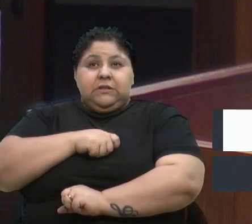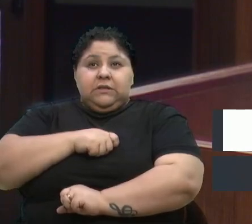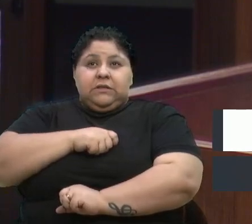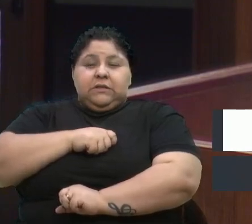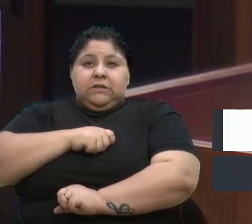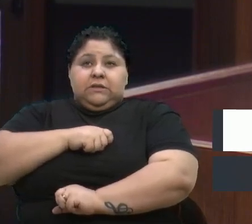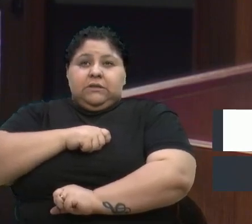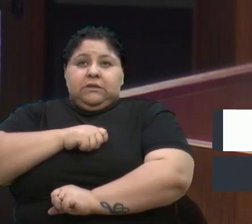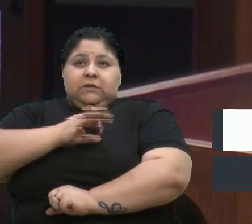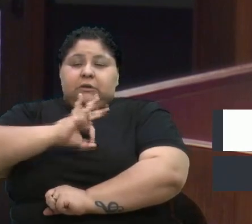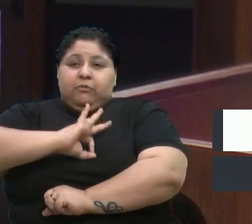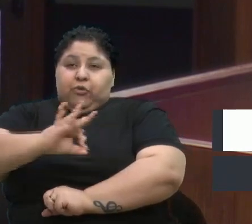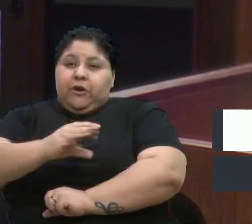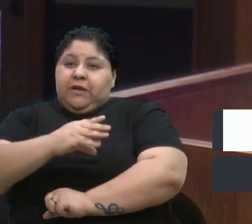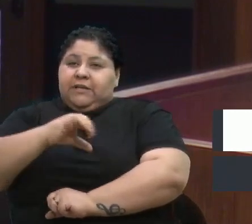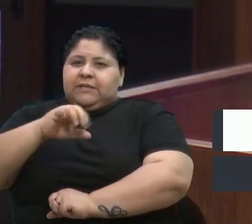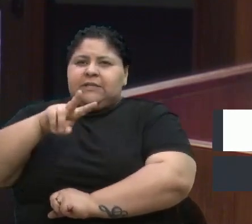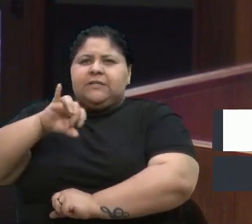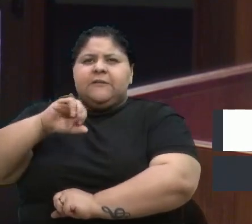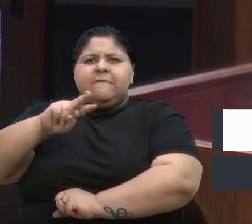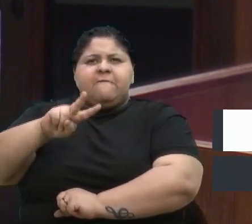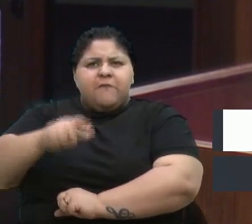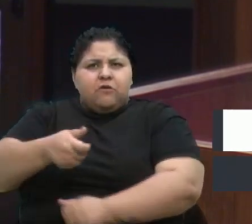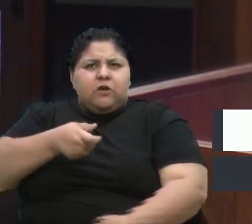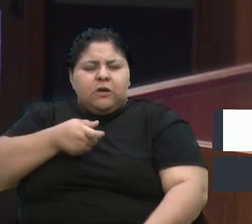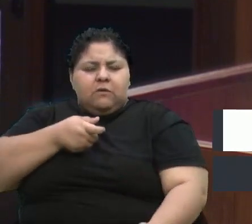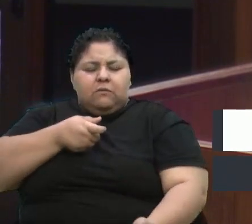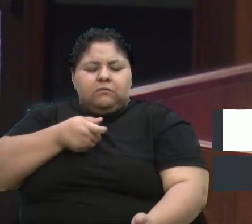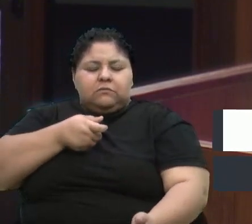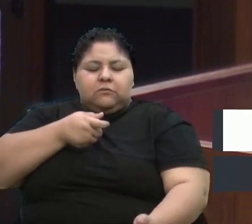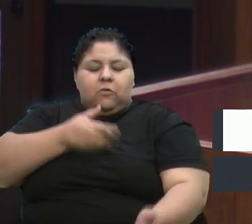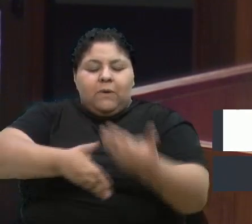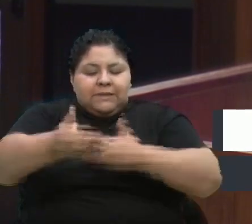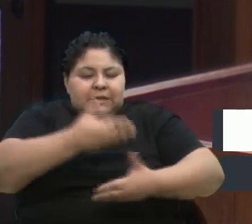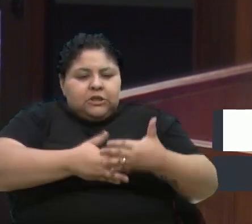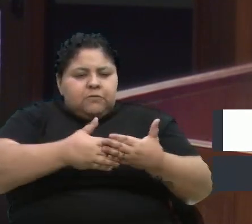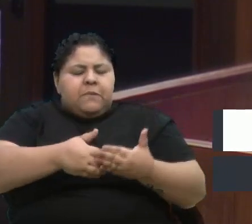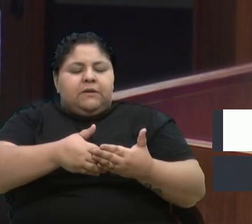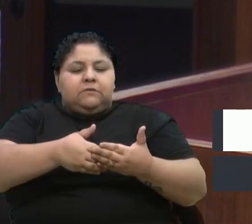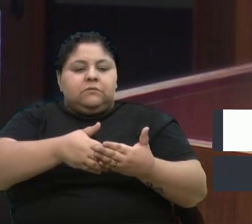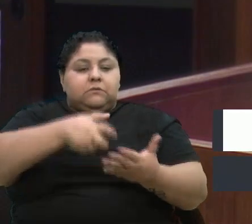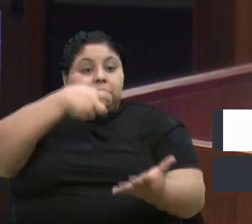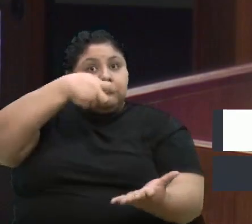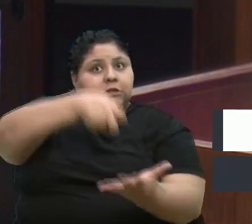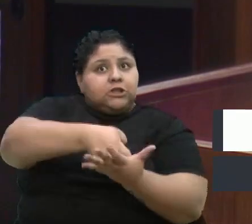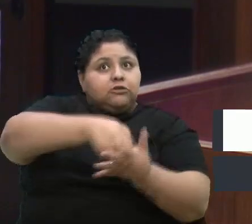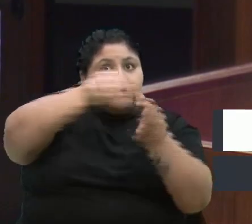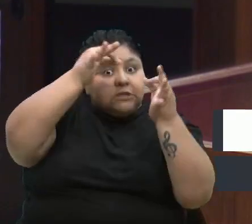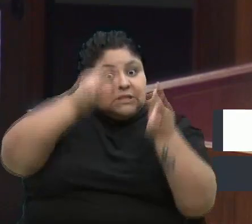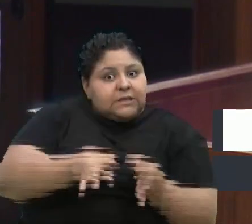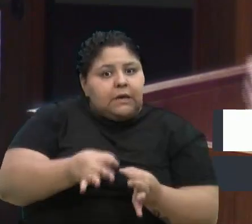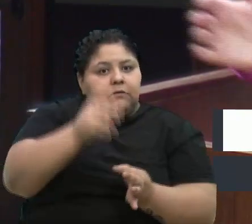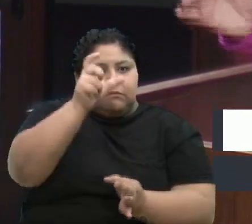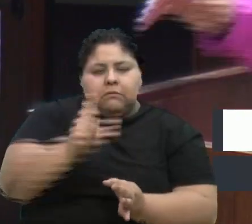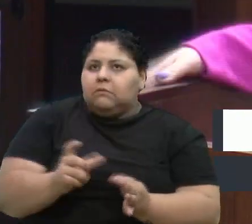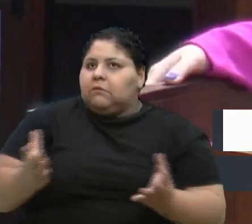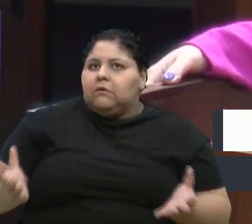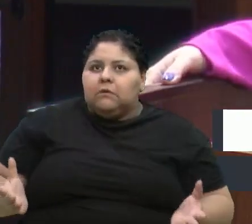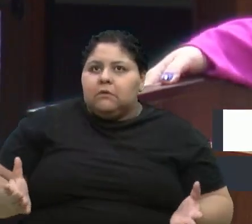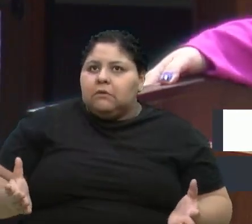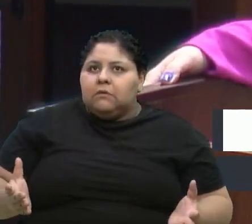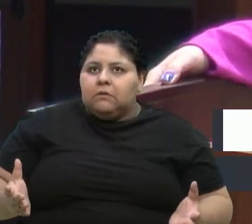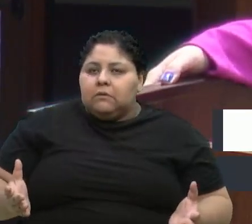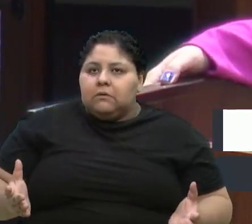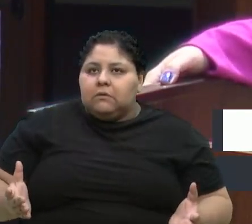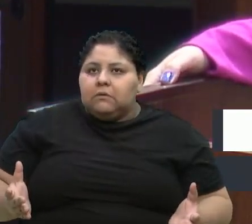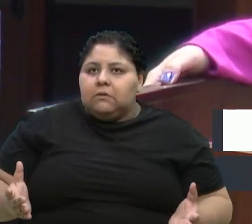uma punição exemplar para esse caso. Porque, infelizmente, o que a gente está sentindo é que, se ele for réu primário, daqui a 10 dias ele